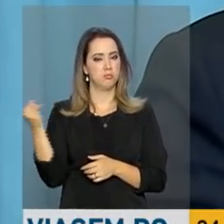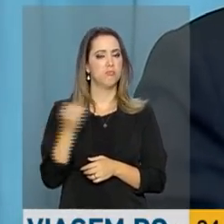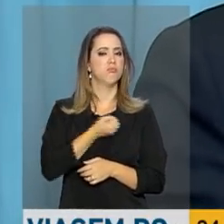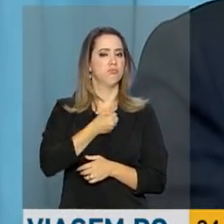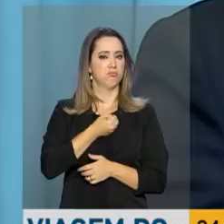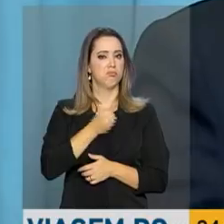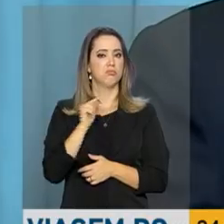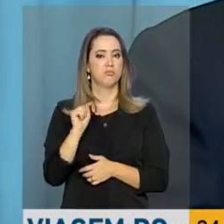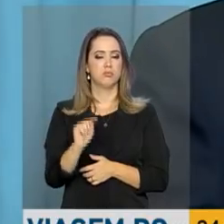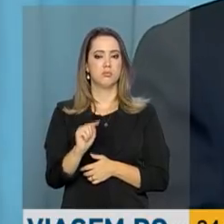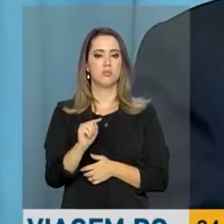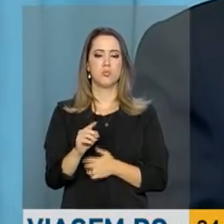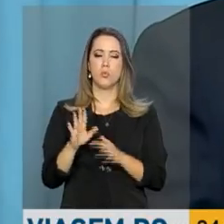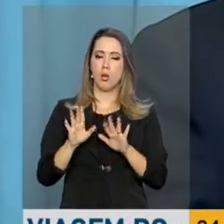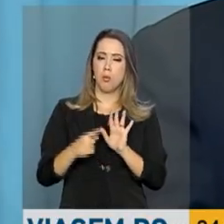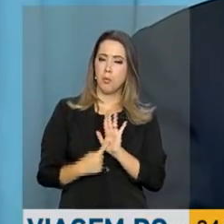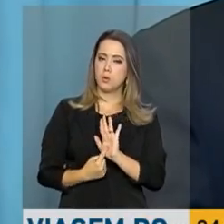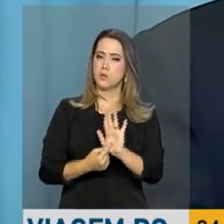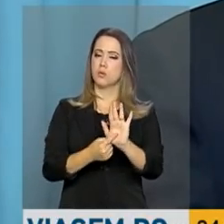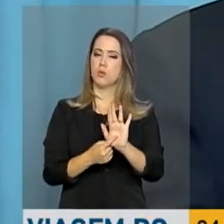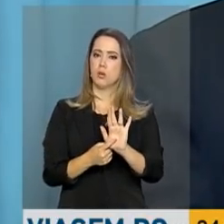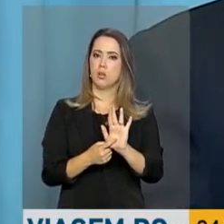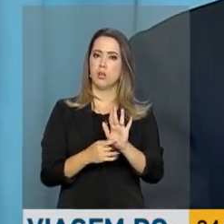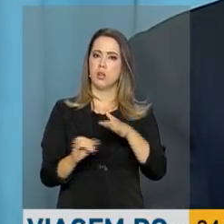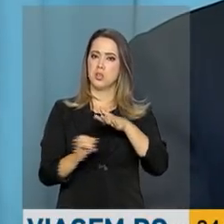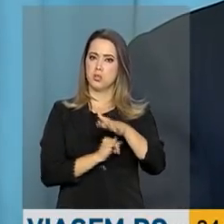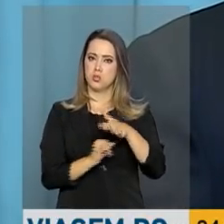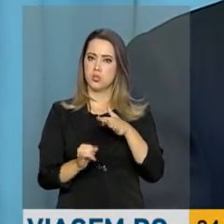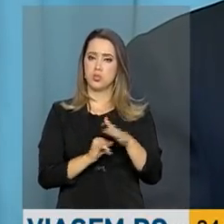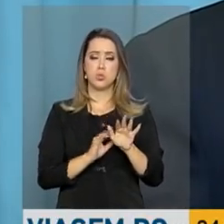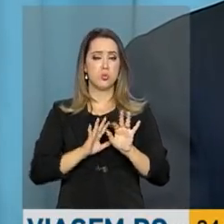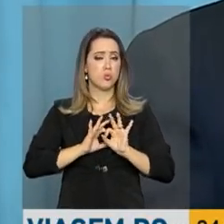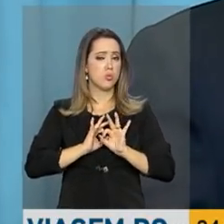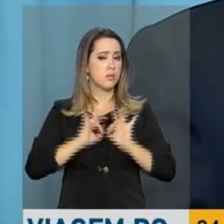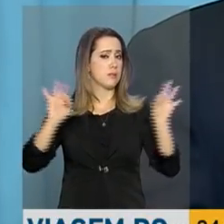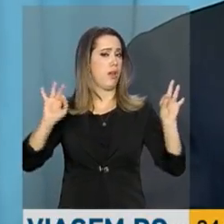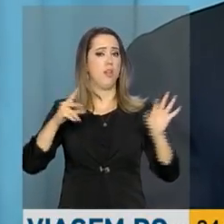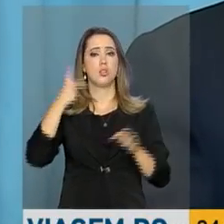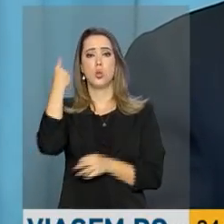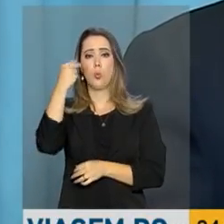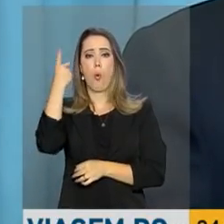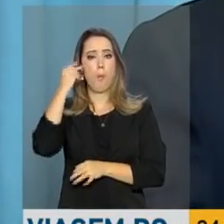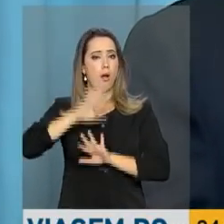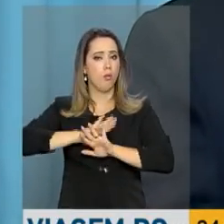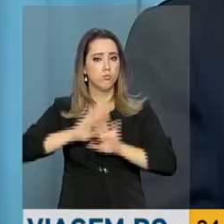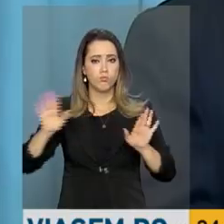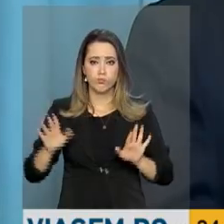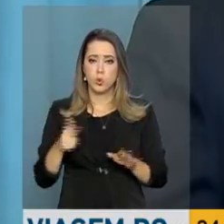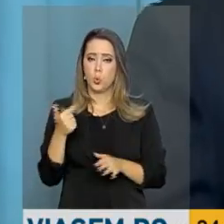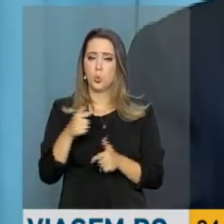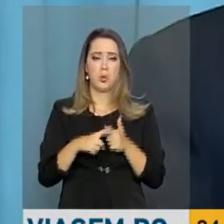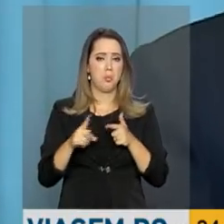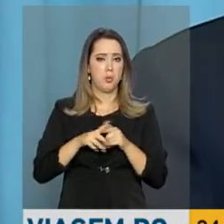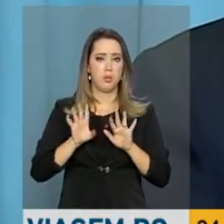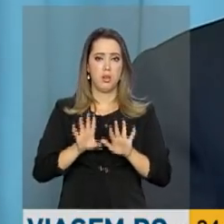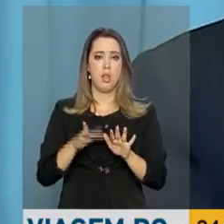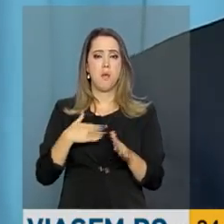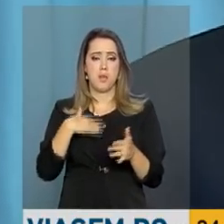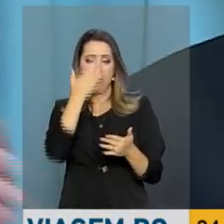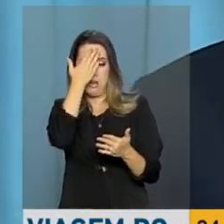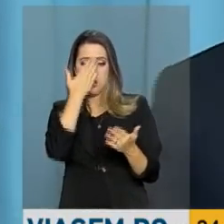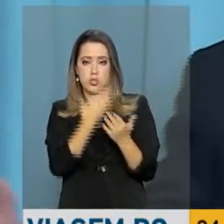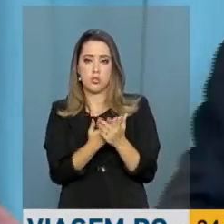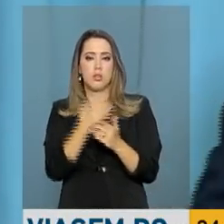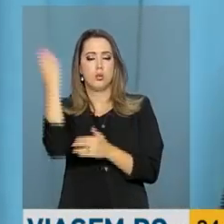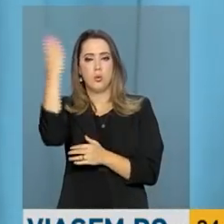assim, que as instituições estão funcionando com muita normalidade, muito tranquilamente, não é? Uma confiança absoluta no Brasil,